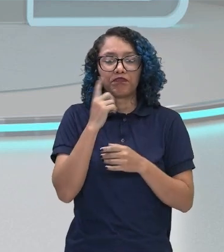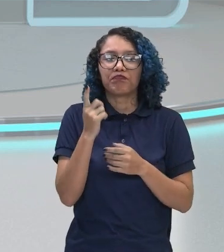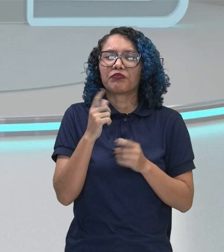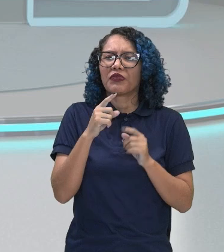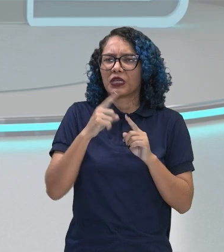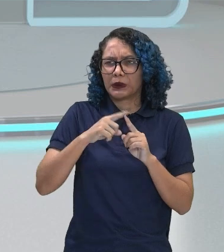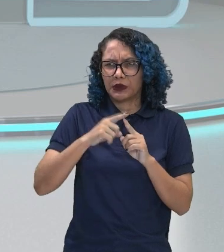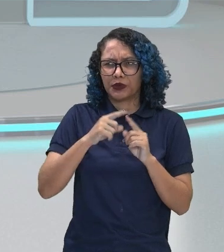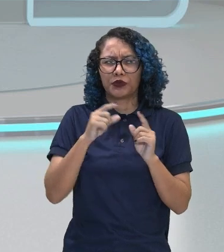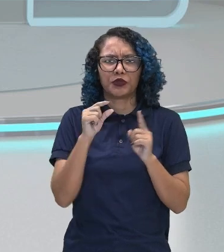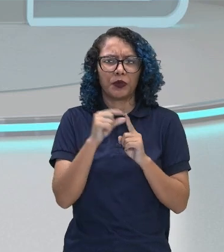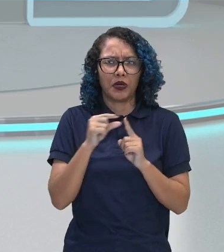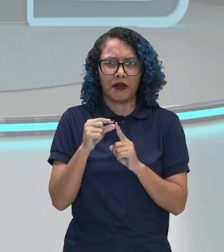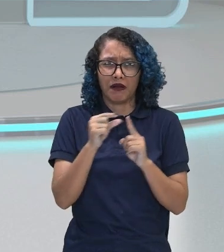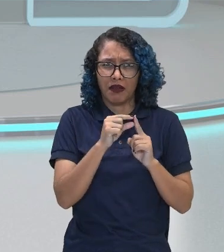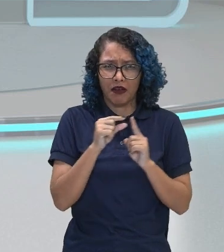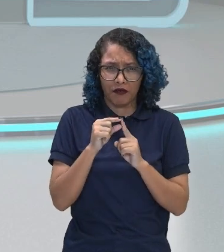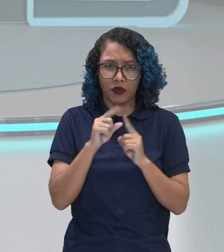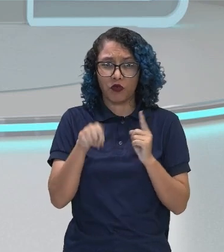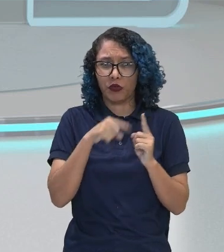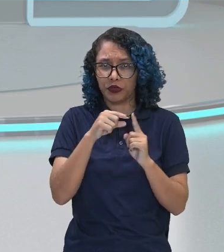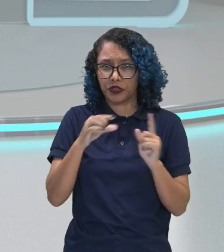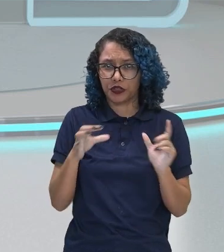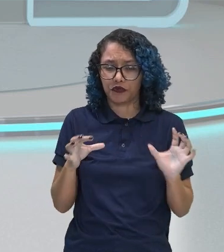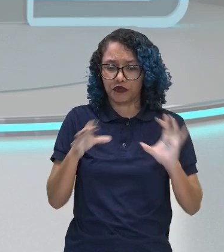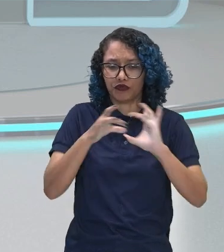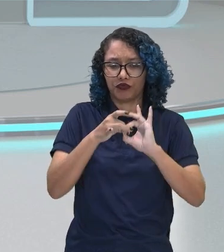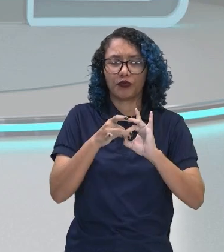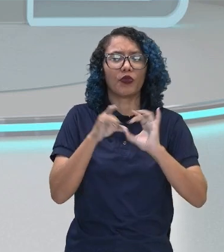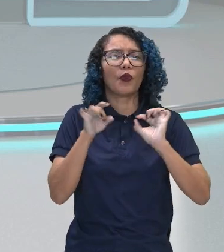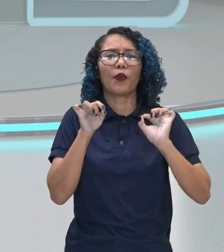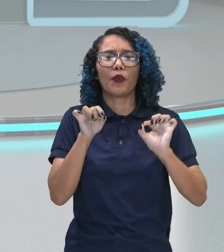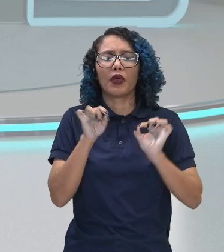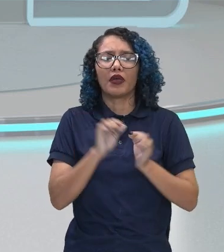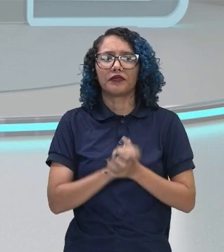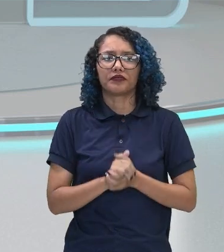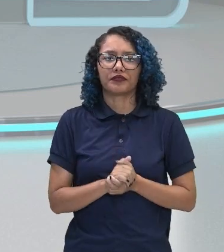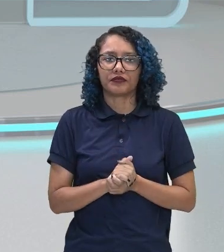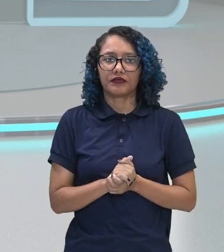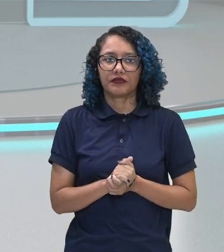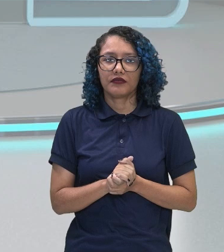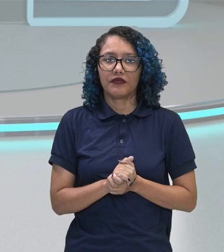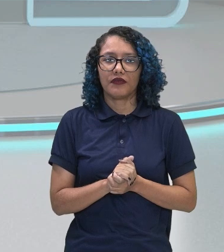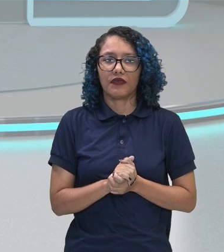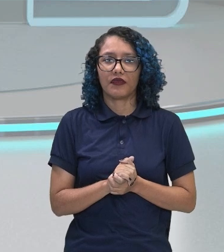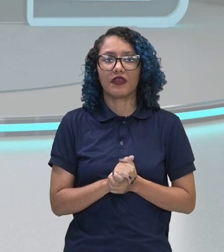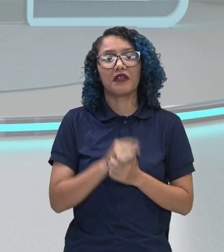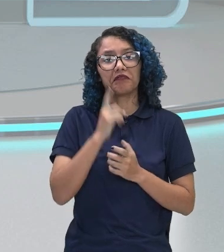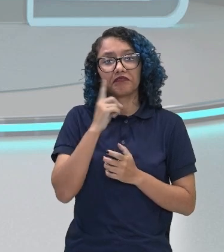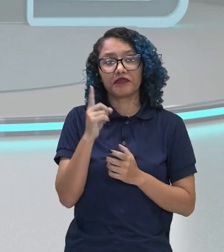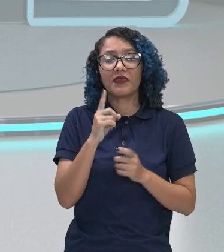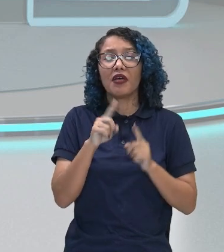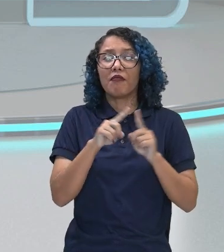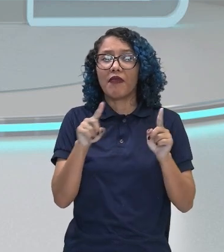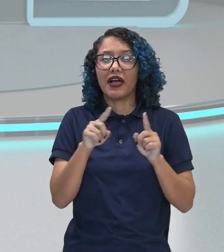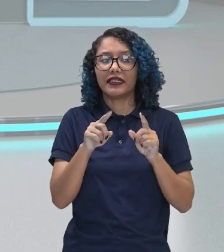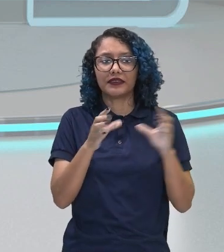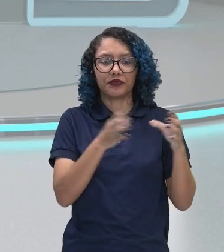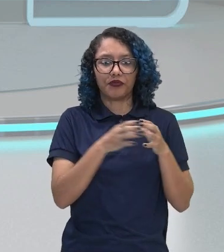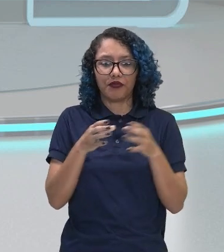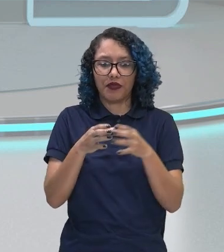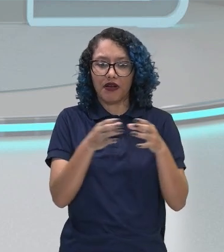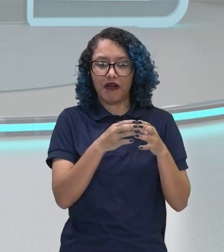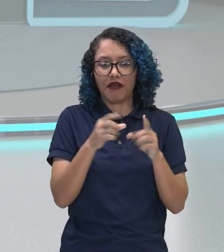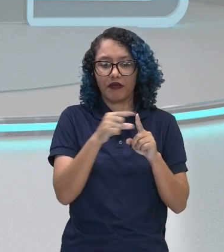palavras que exercem essa função de conectar, elas têm essa classificação, mas são várias classes gramaticais que nós utilizamos